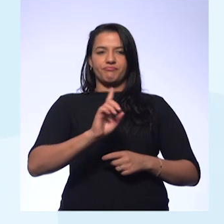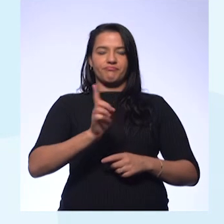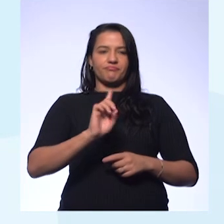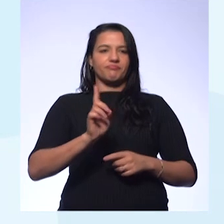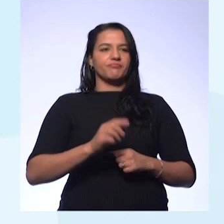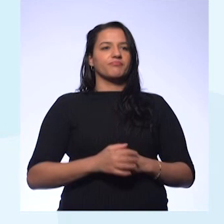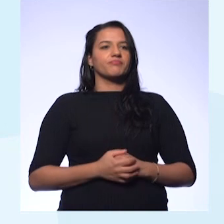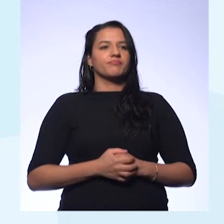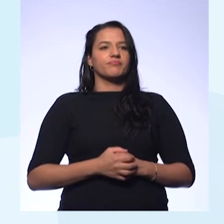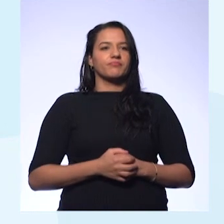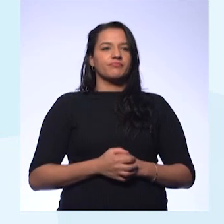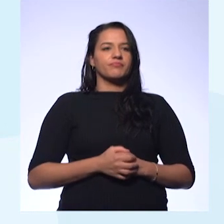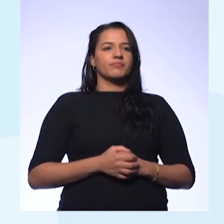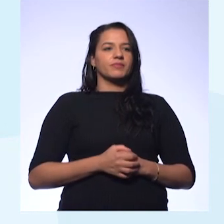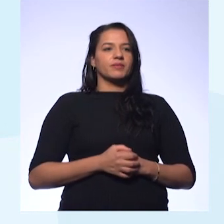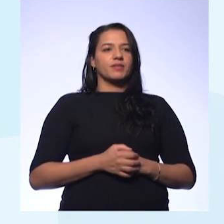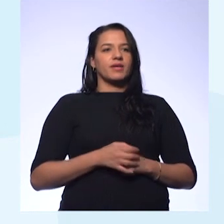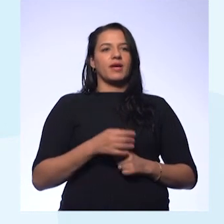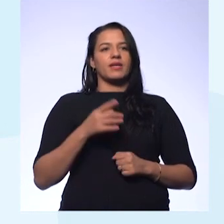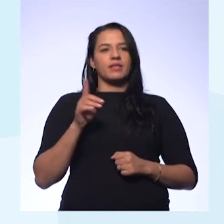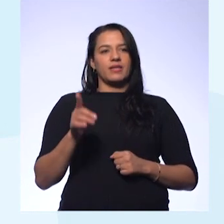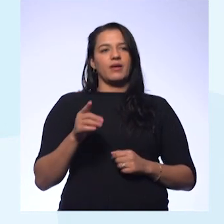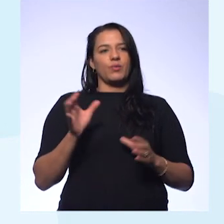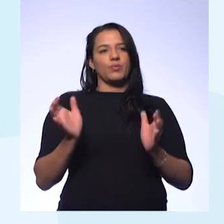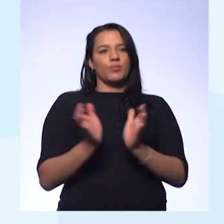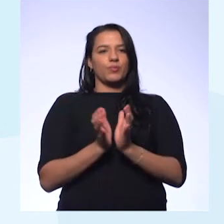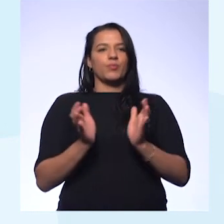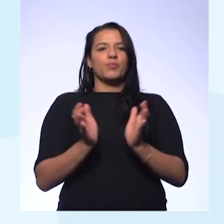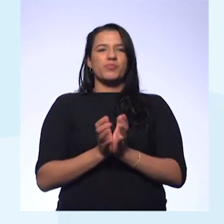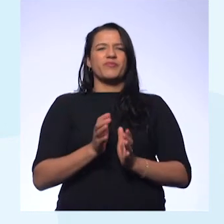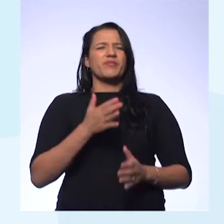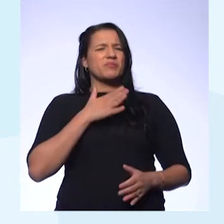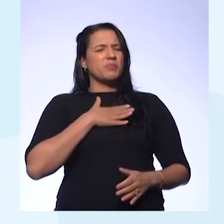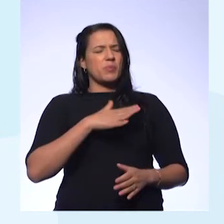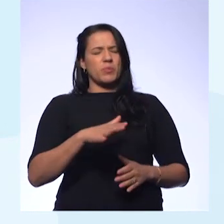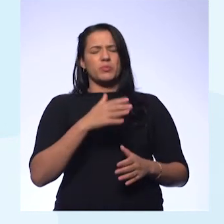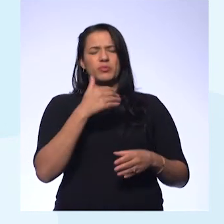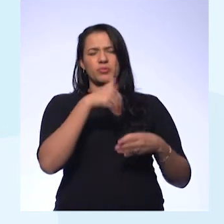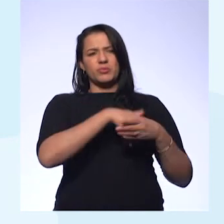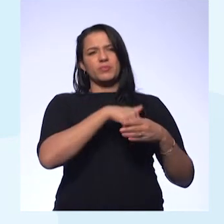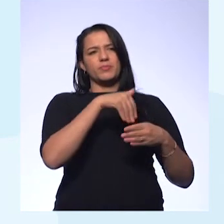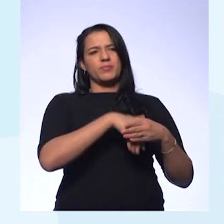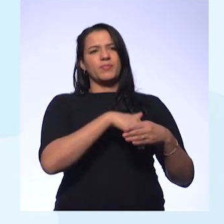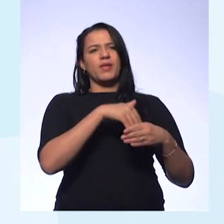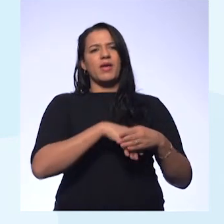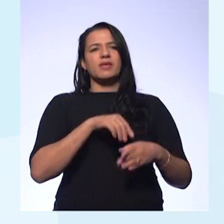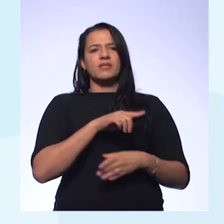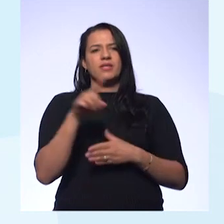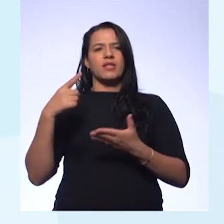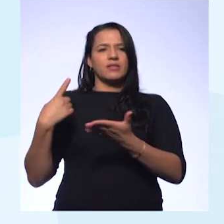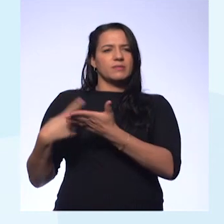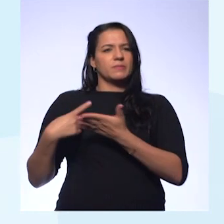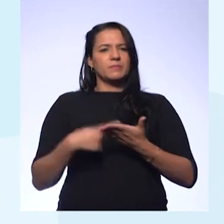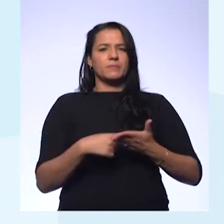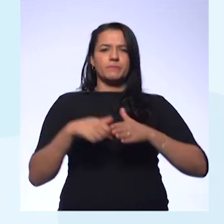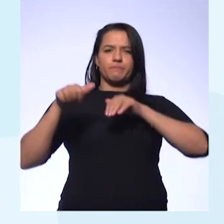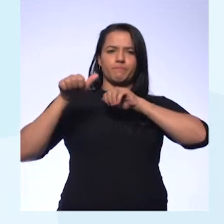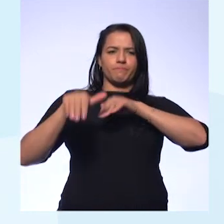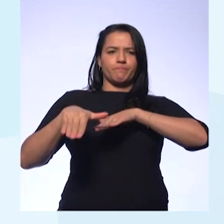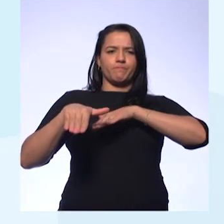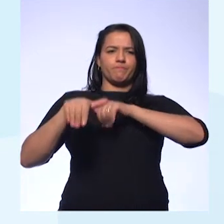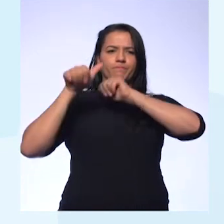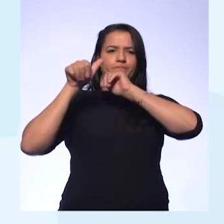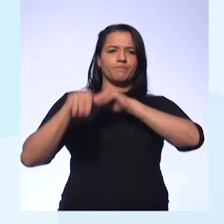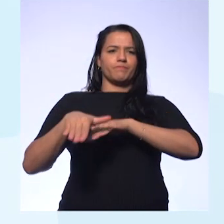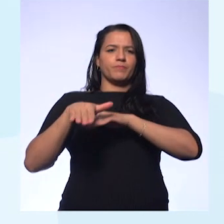tá? Olha só, inconformados com o resultado das eleições, aliancistas e militares marcharam do Rio Grande do